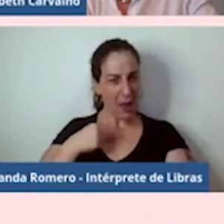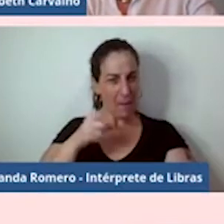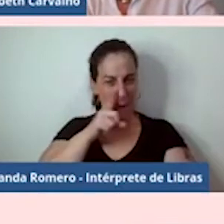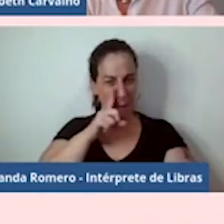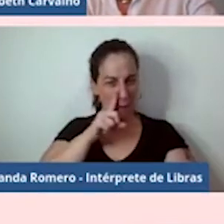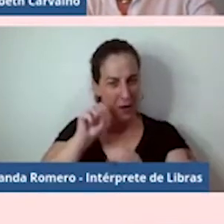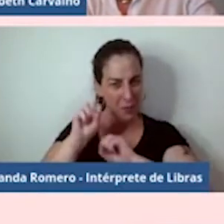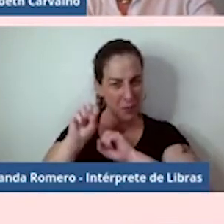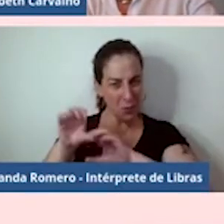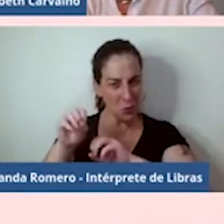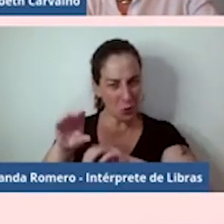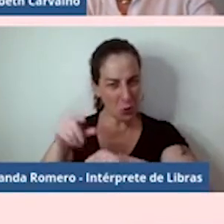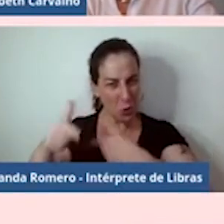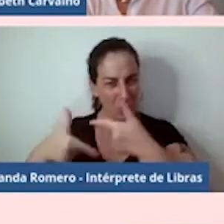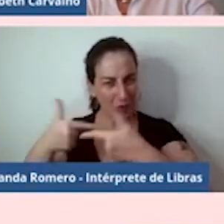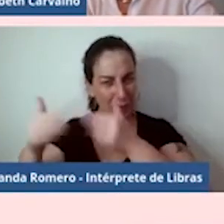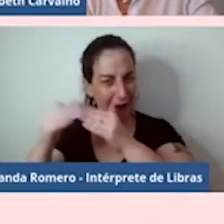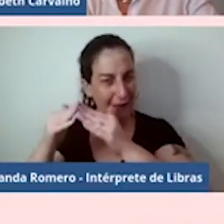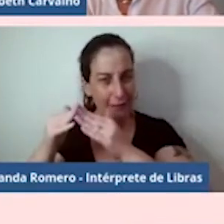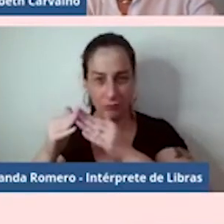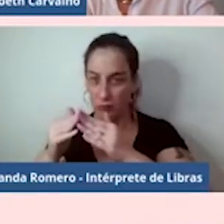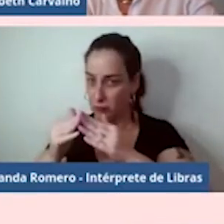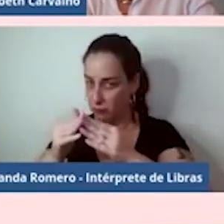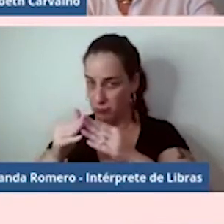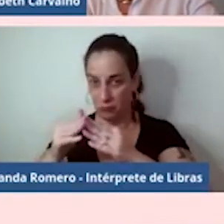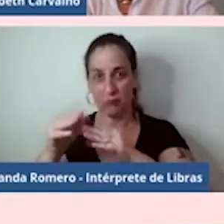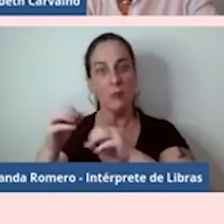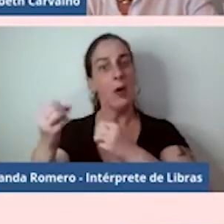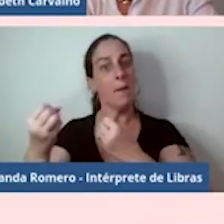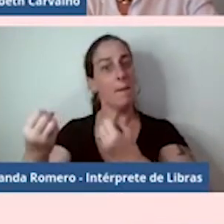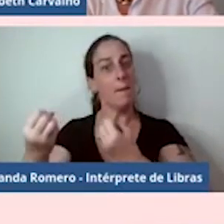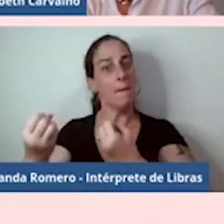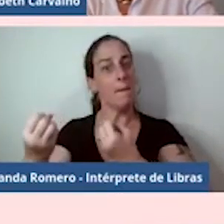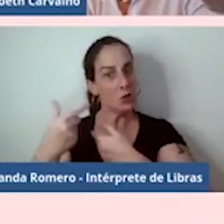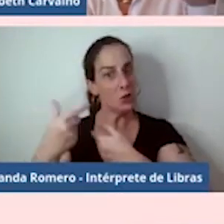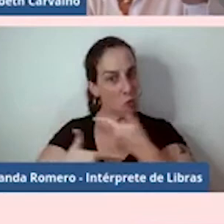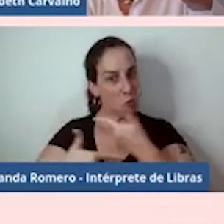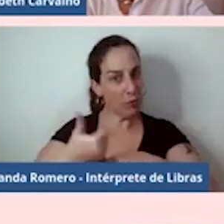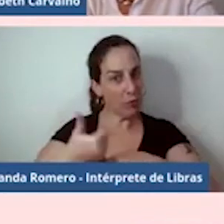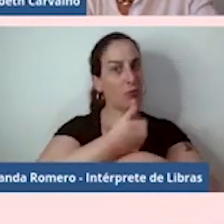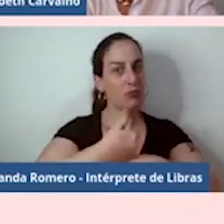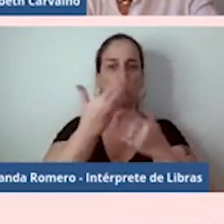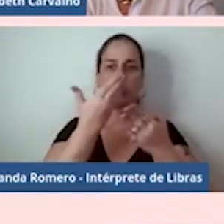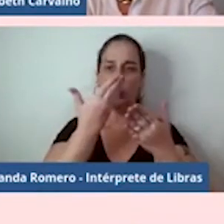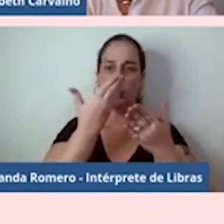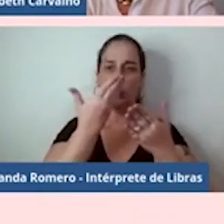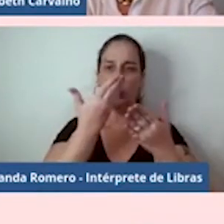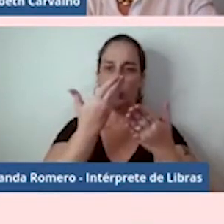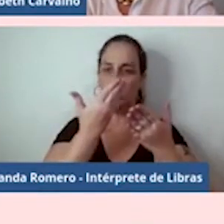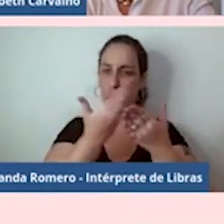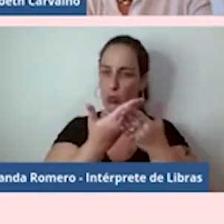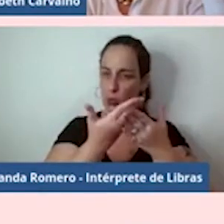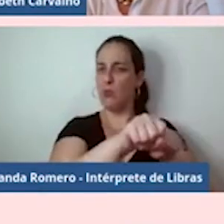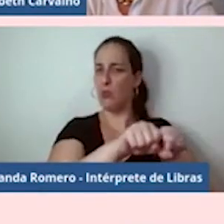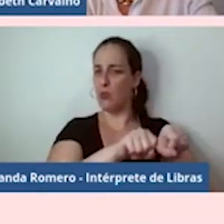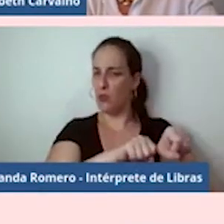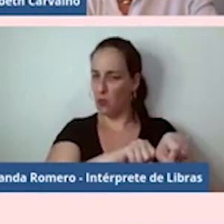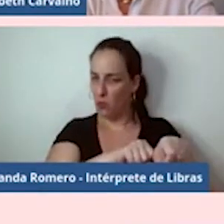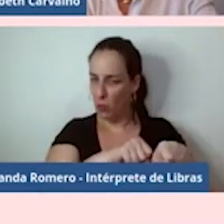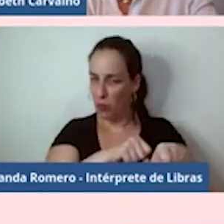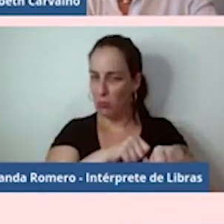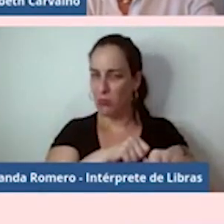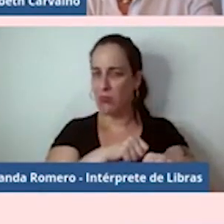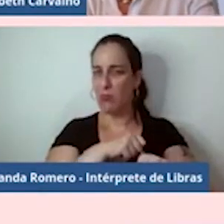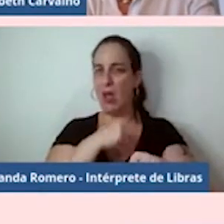fui criada para ser uma profissional. E eu estudei, me formei, desbravei os meus espaços. Com